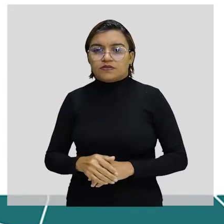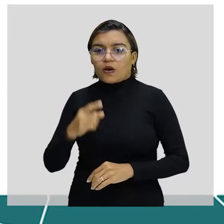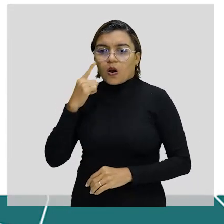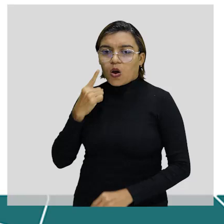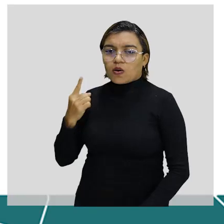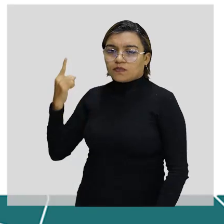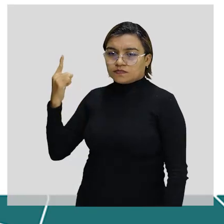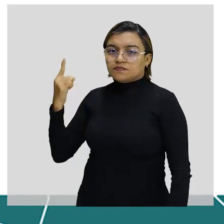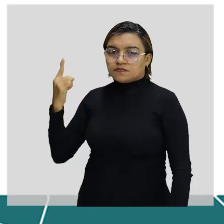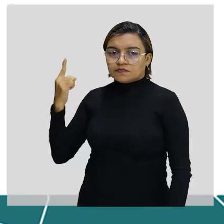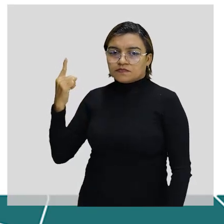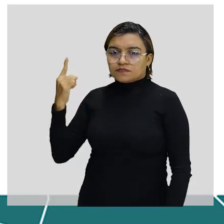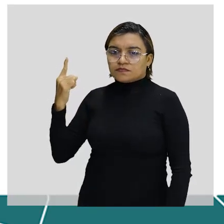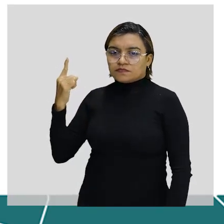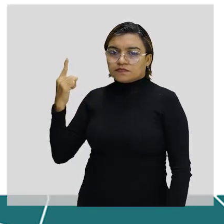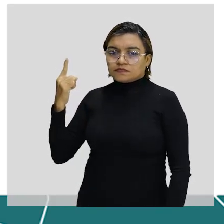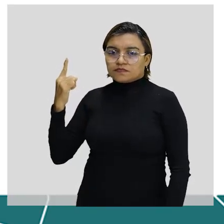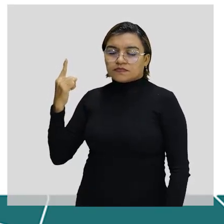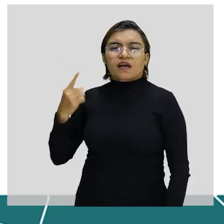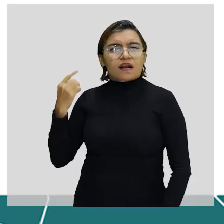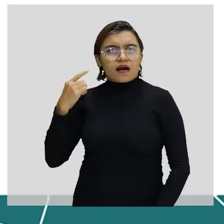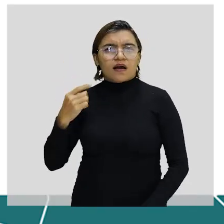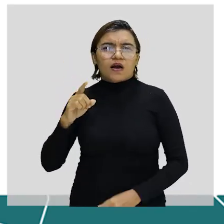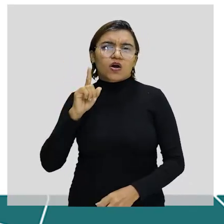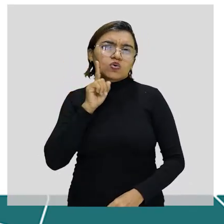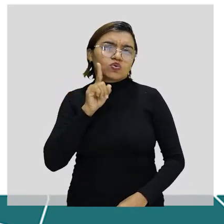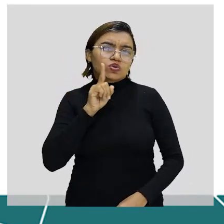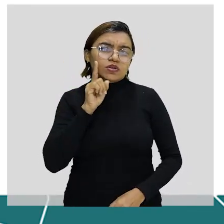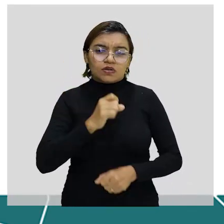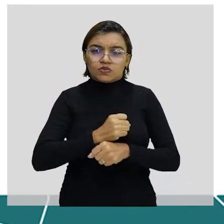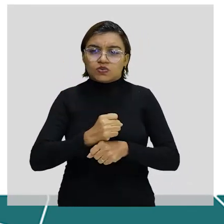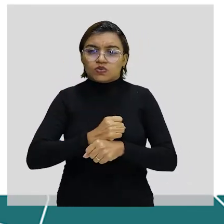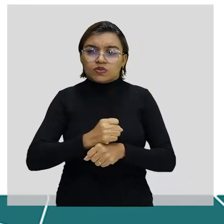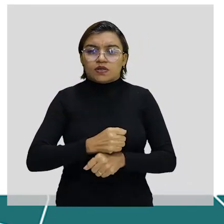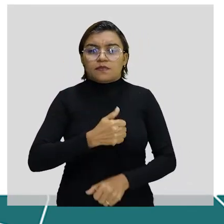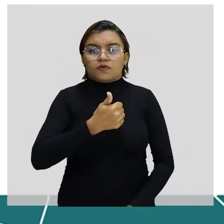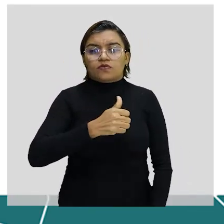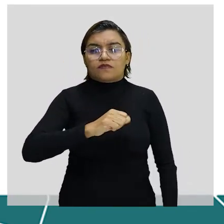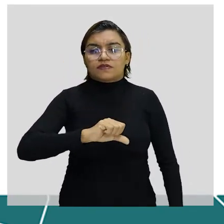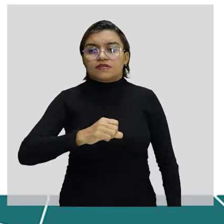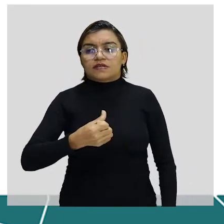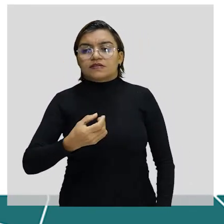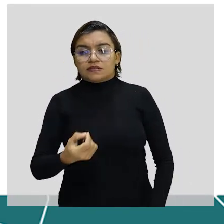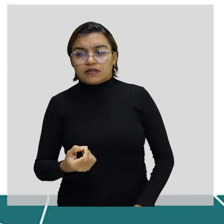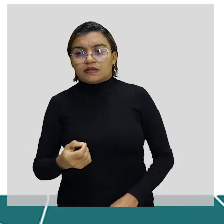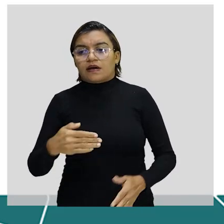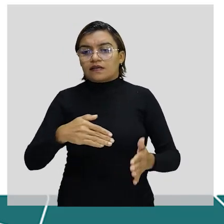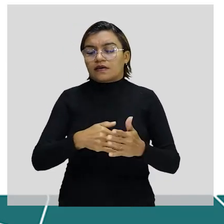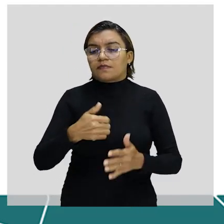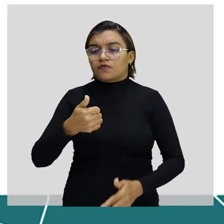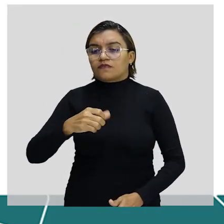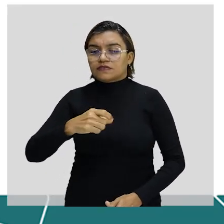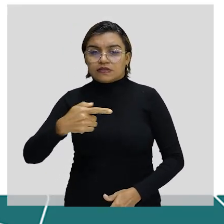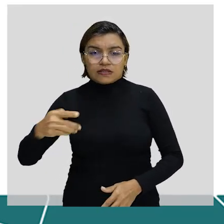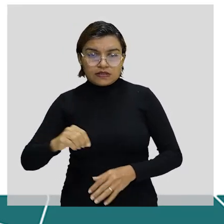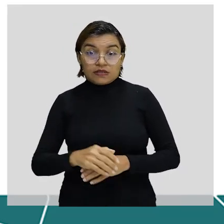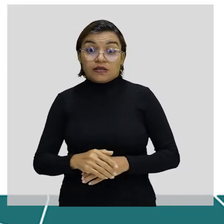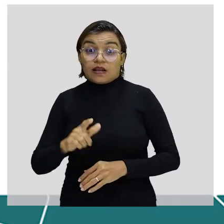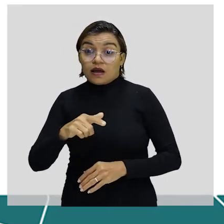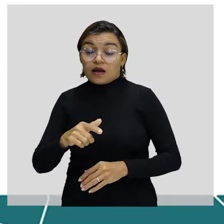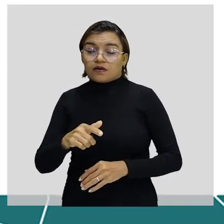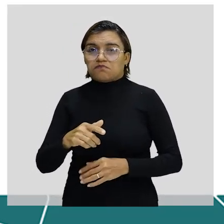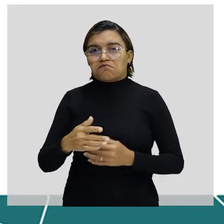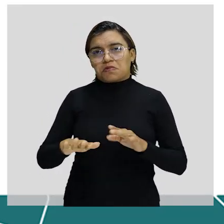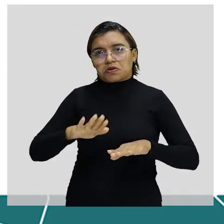era a cena nos Estados Unidos nos anos 60 e 70. E, obviamente, o cinema já existia desde os anos 30. Resultado, na hora que eu começo a